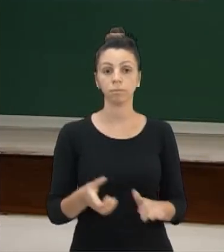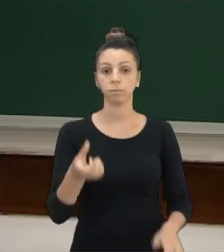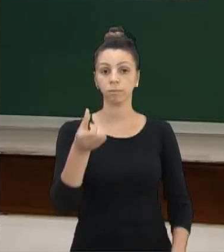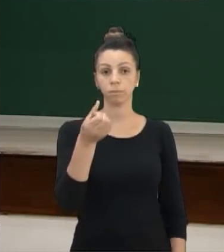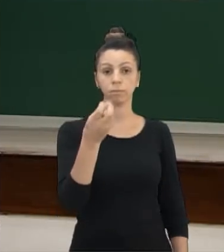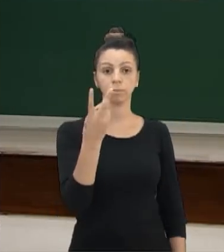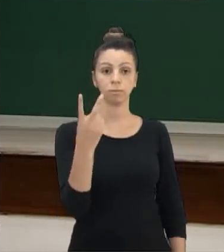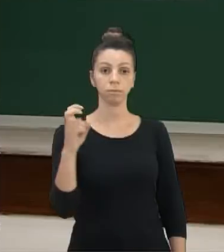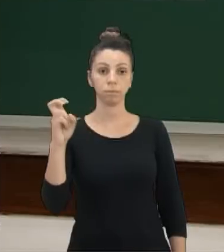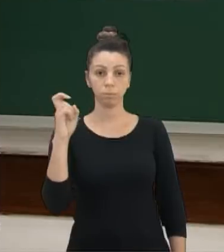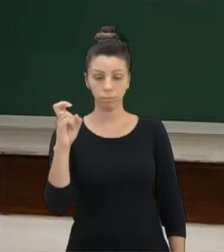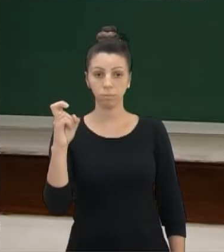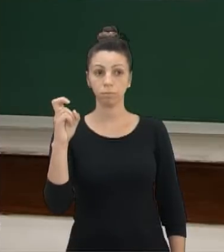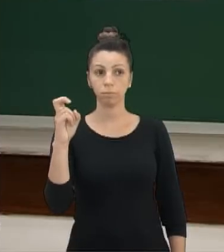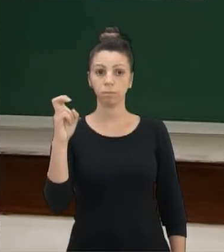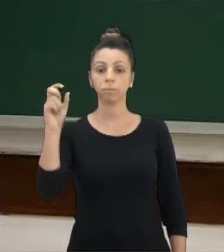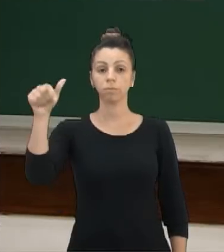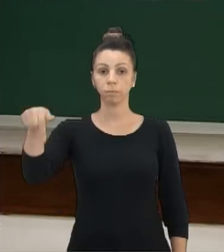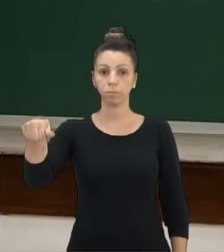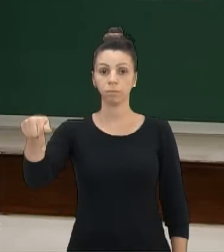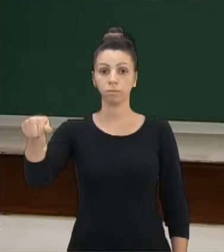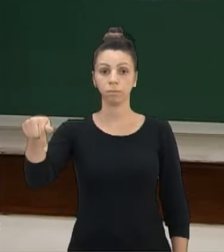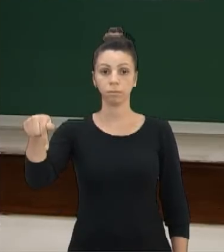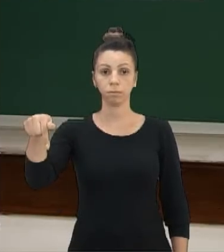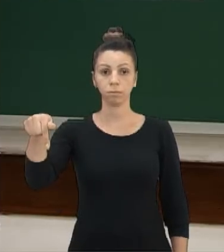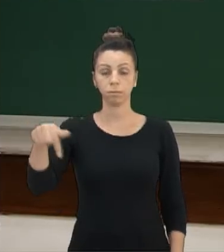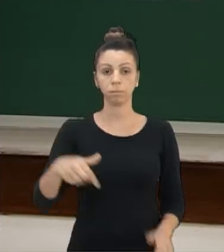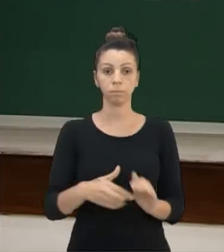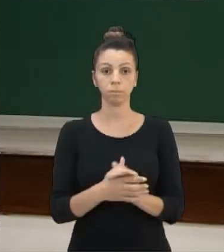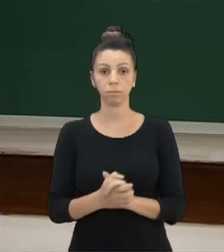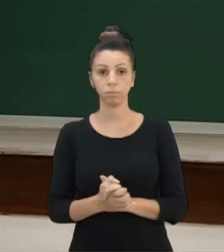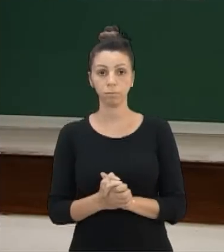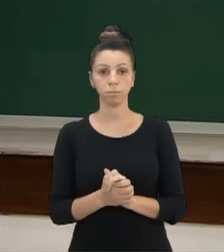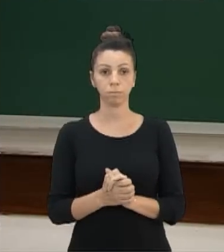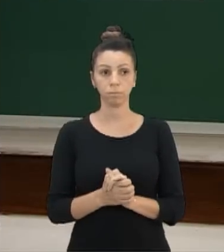25, 625 quarteirões.